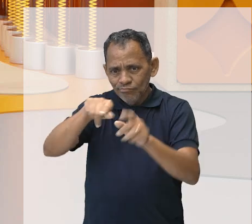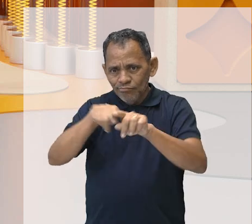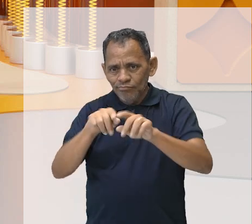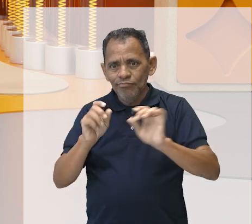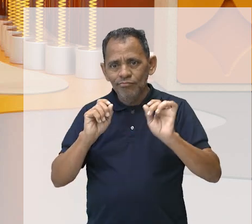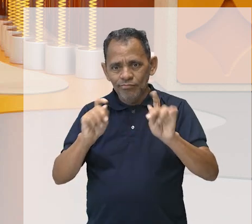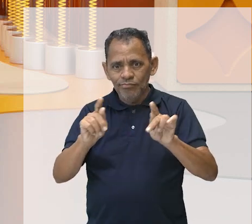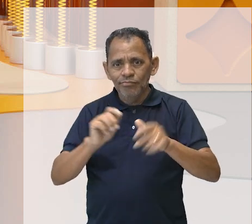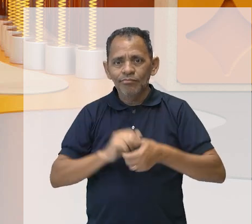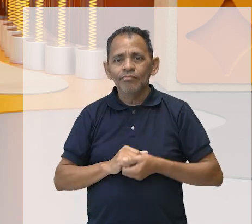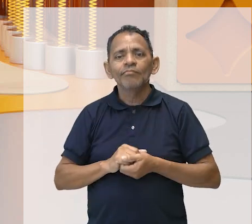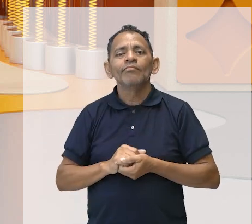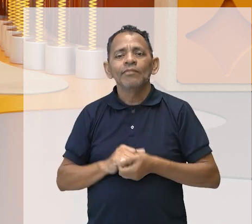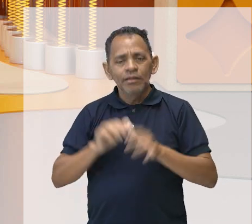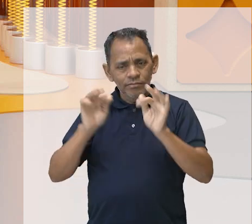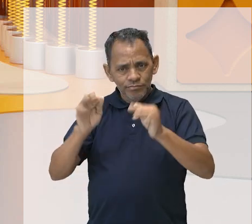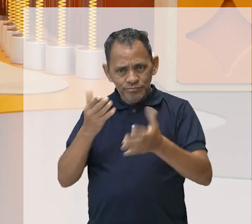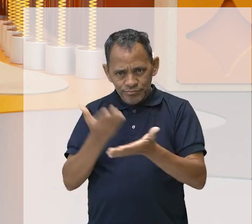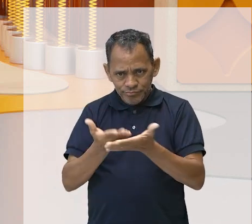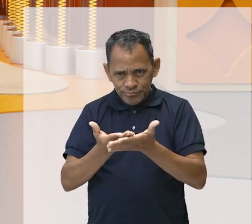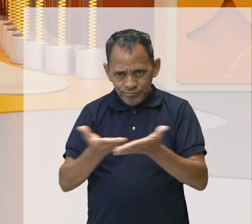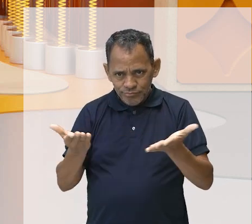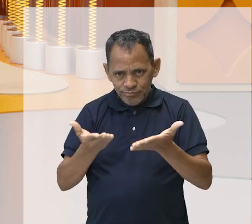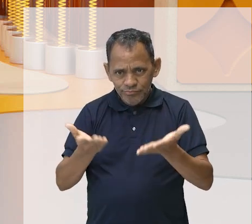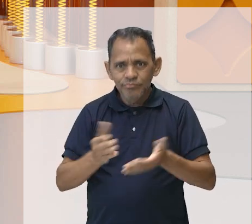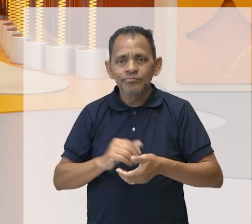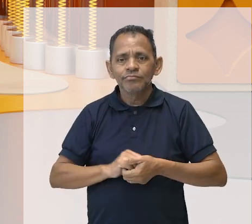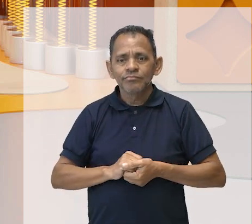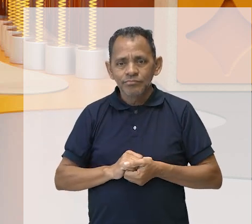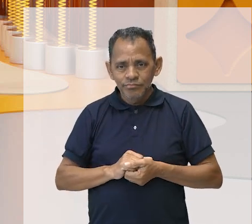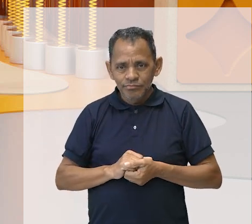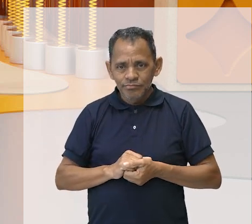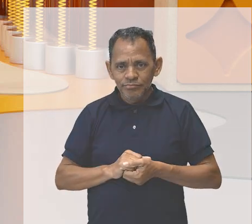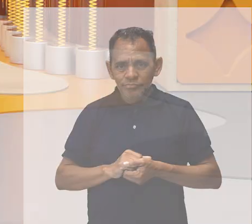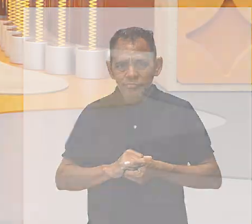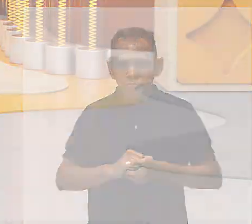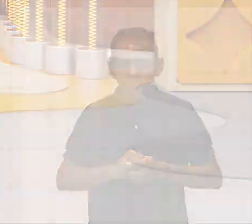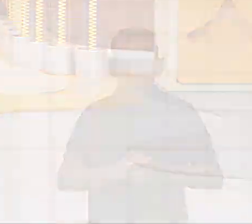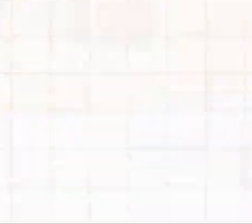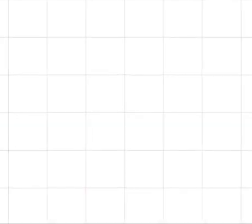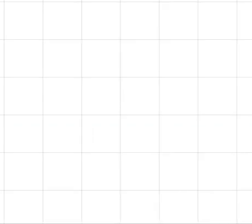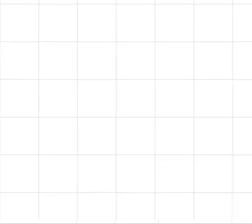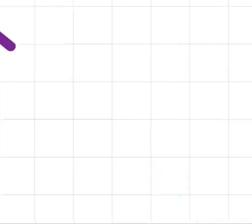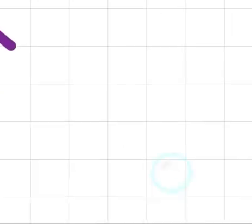tá certo, gente? E assim, a gente finaliza esse momento da nossa aula.